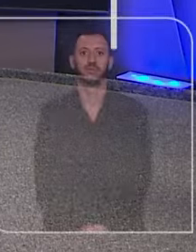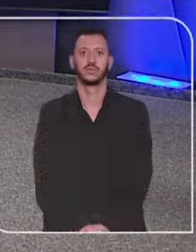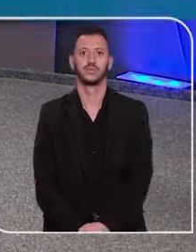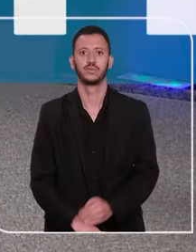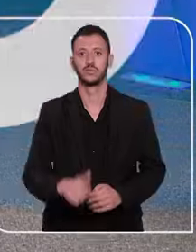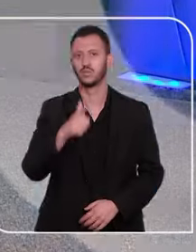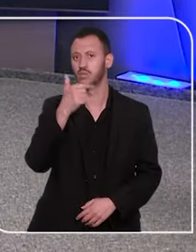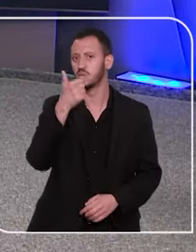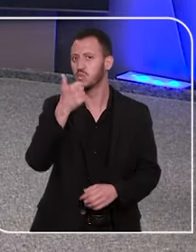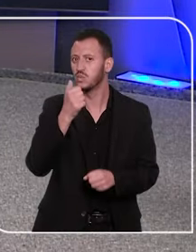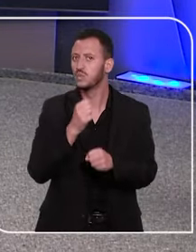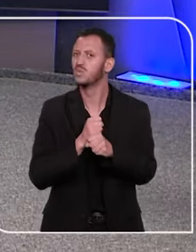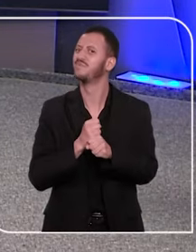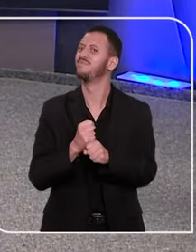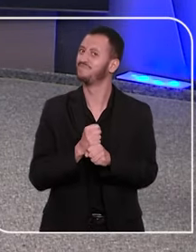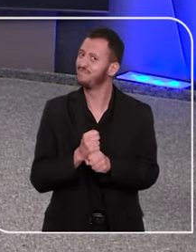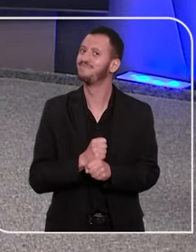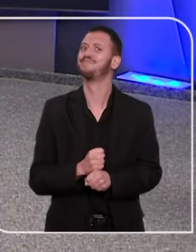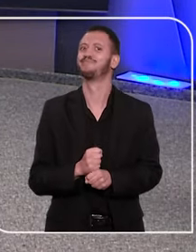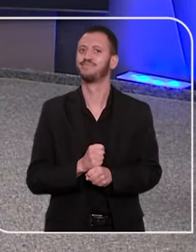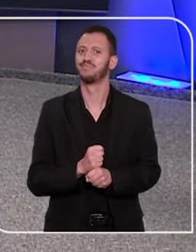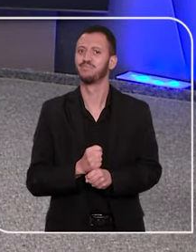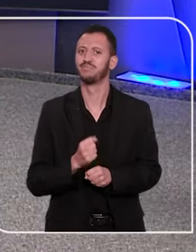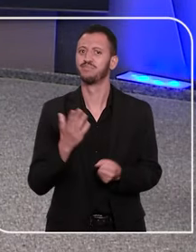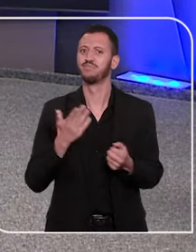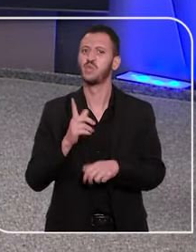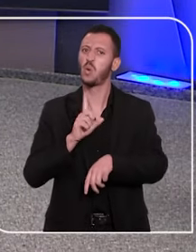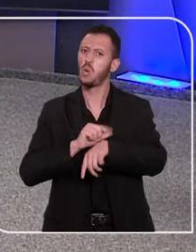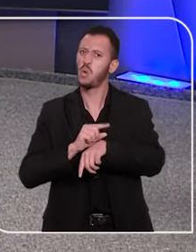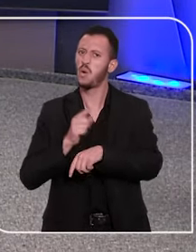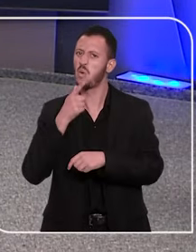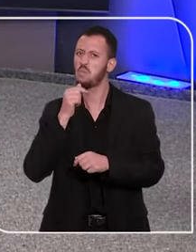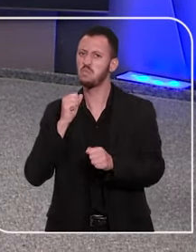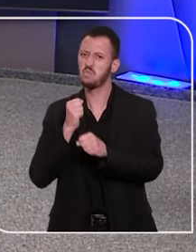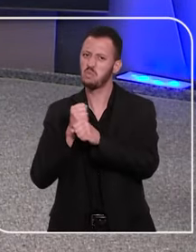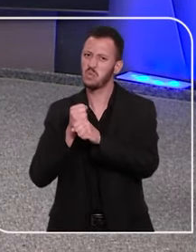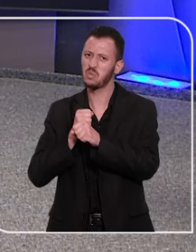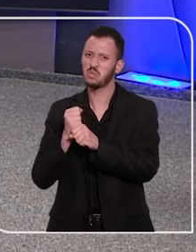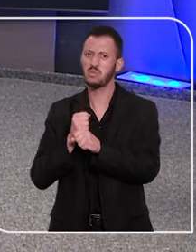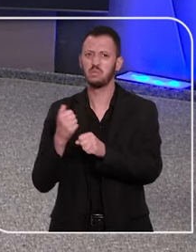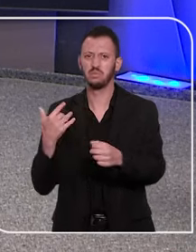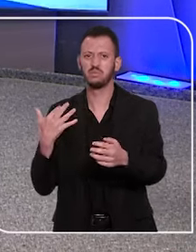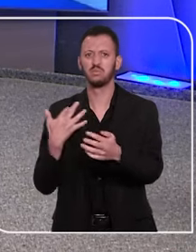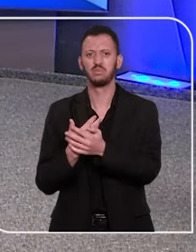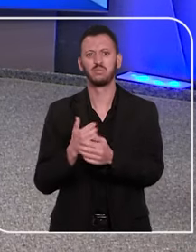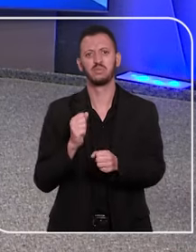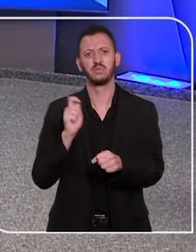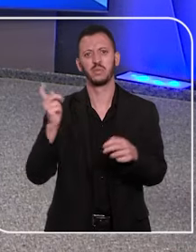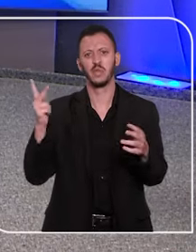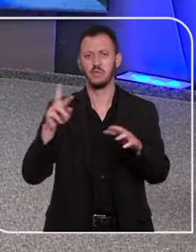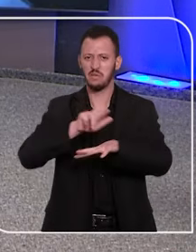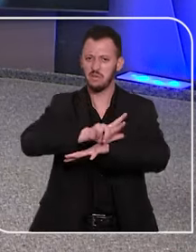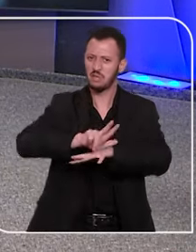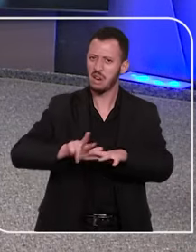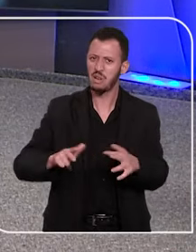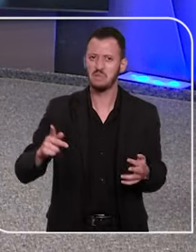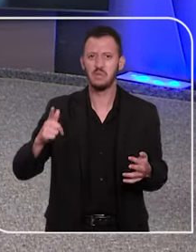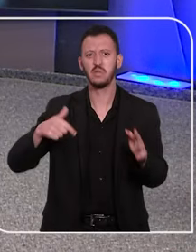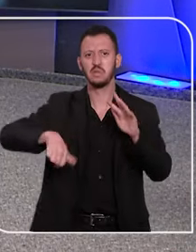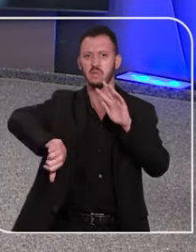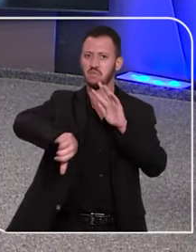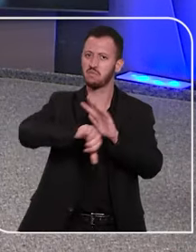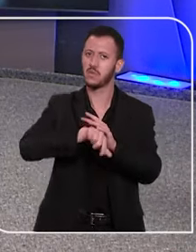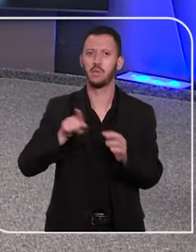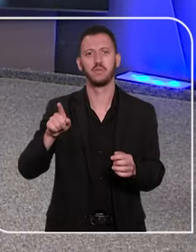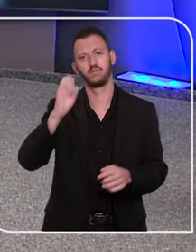Ar 12 anos Isso mesmo esse foi o tempo que um homem passou na prisão por vários crimes